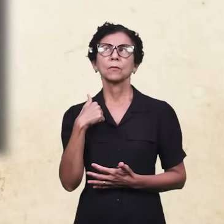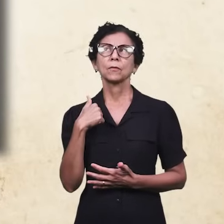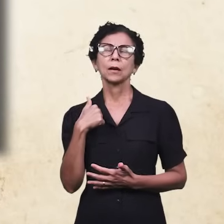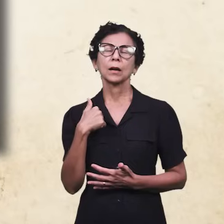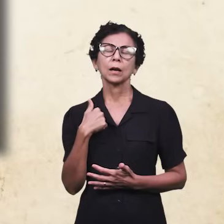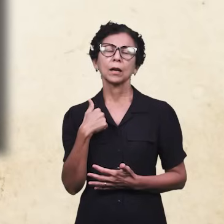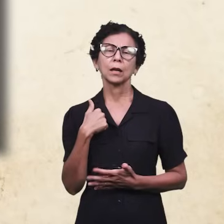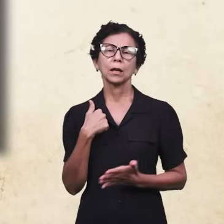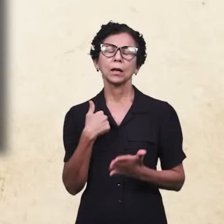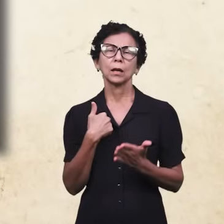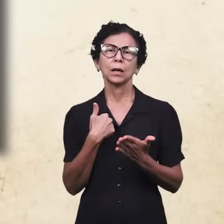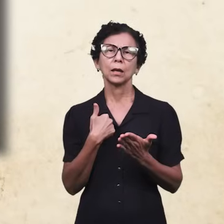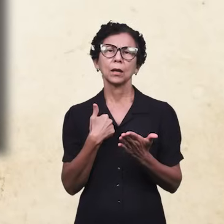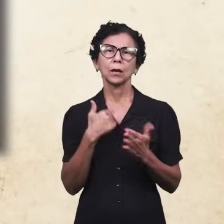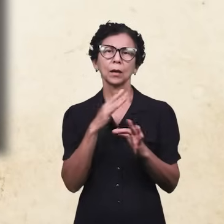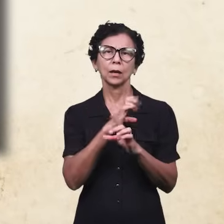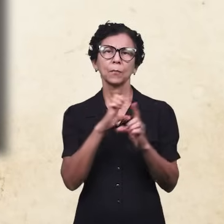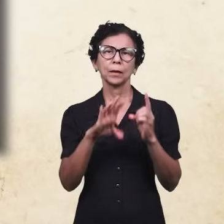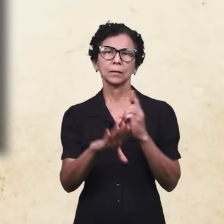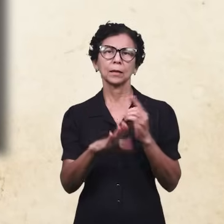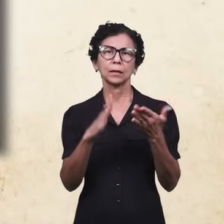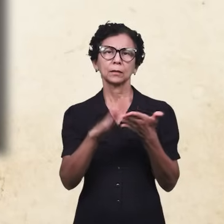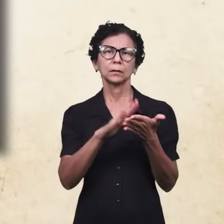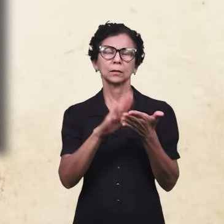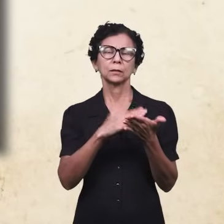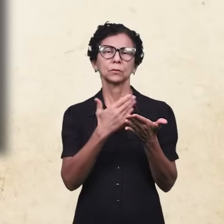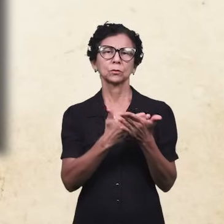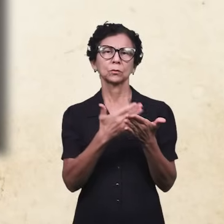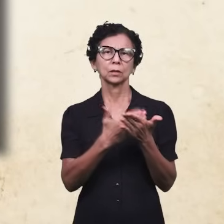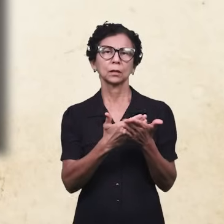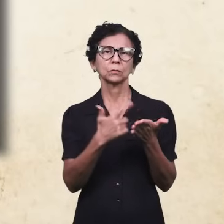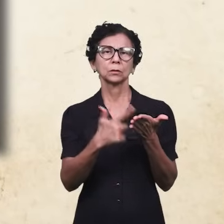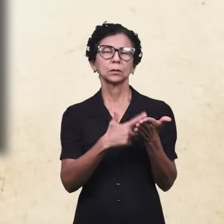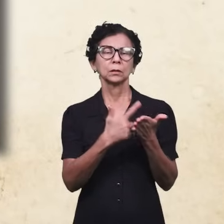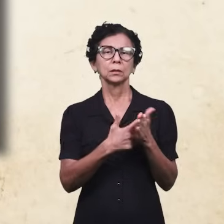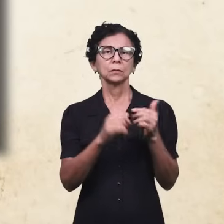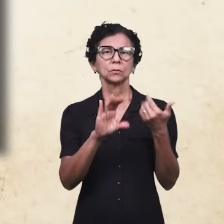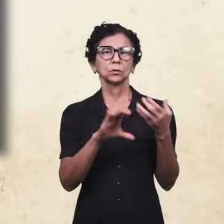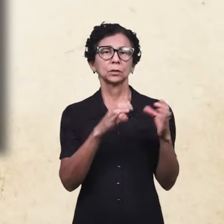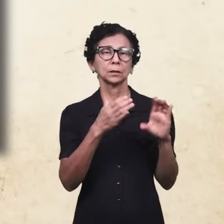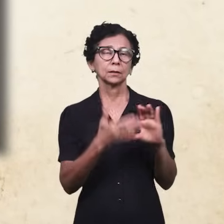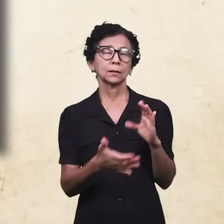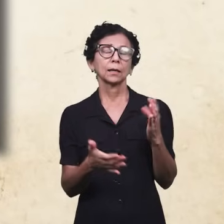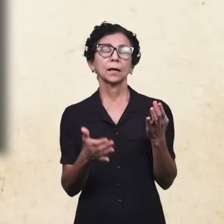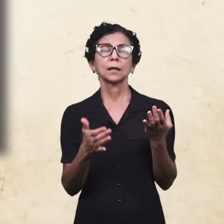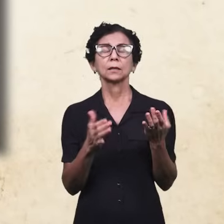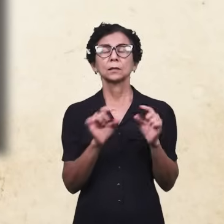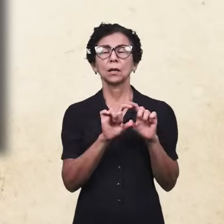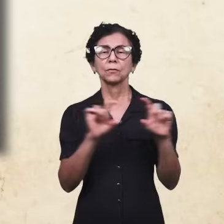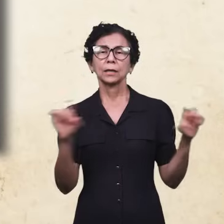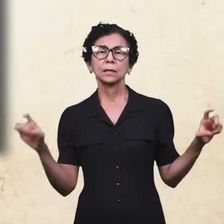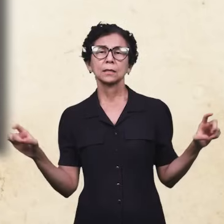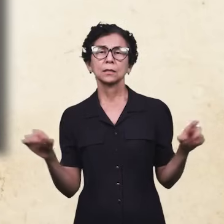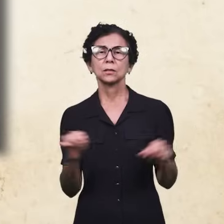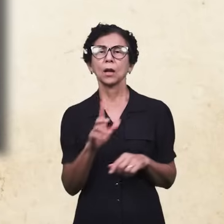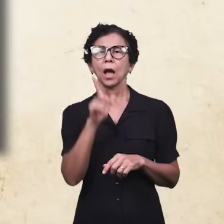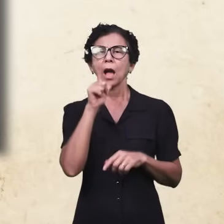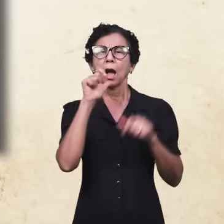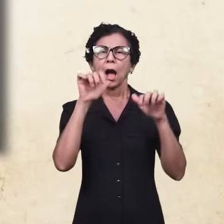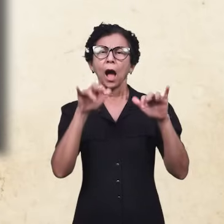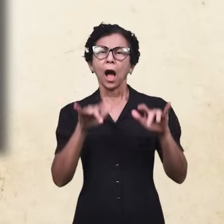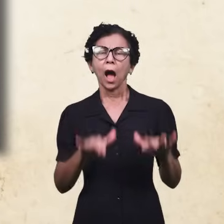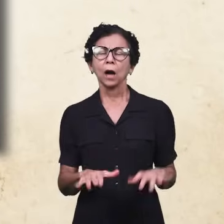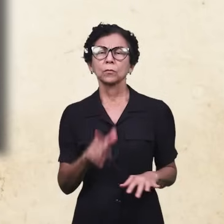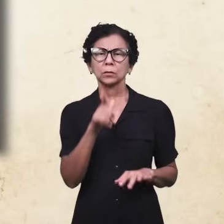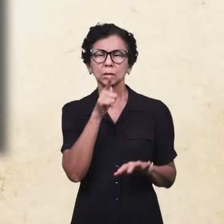para ibd e nas salmas encantar naquela parte que fala que As muitas águas e nem os rios podem Apagar este